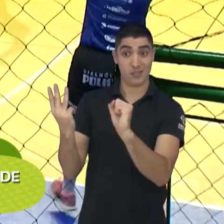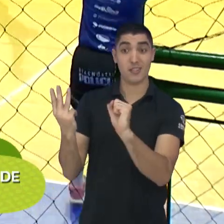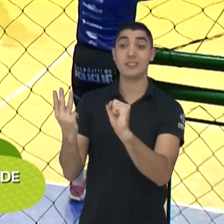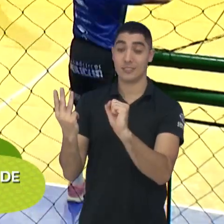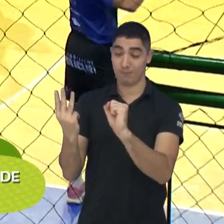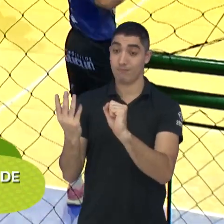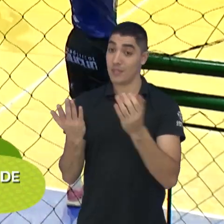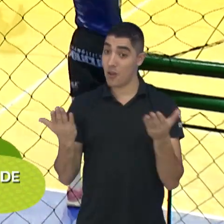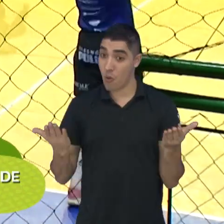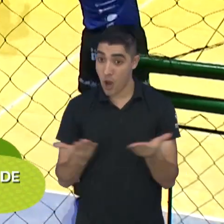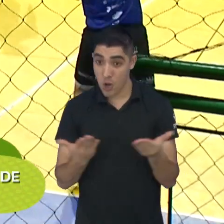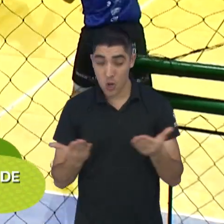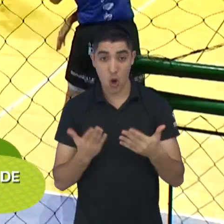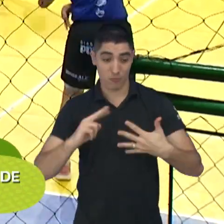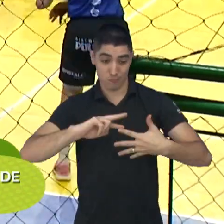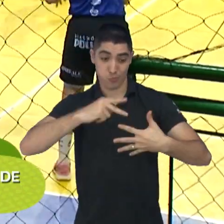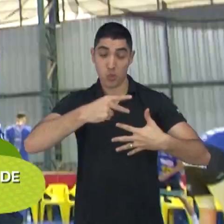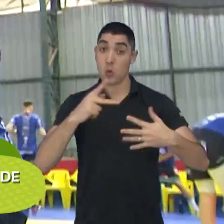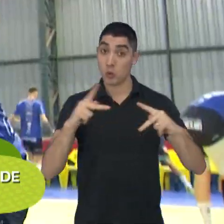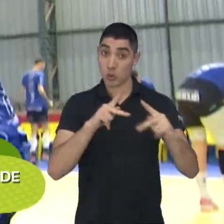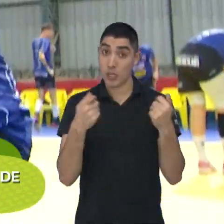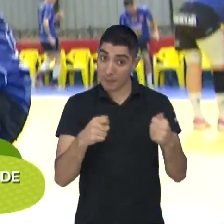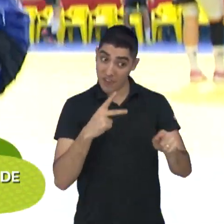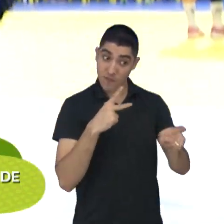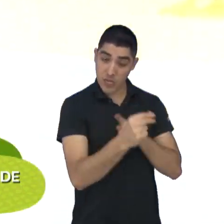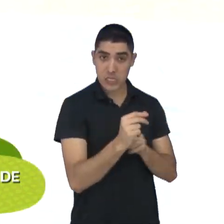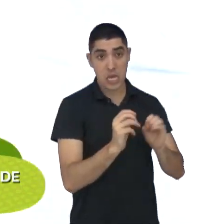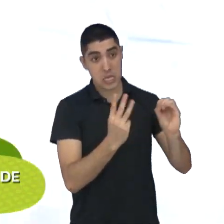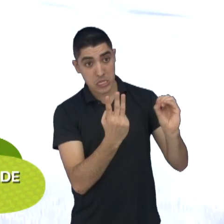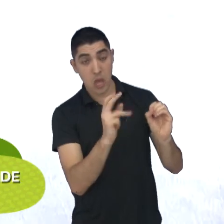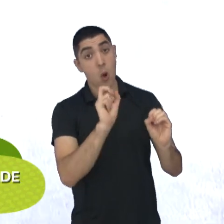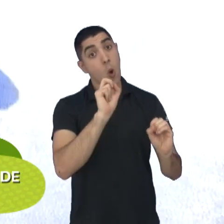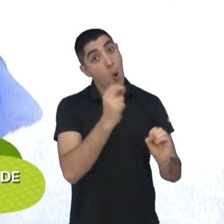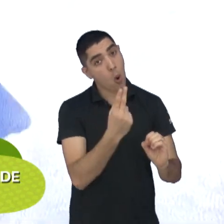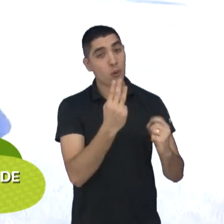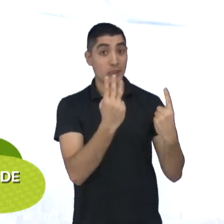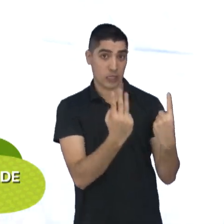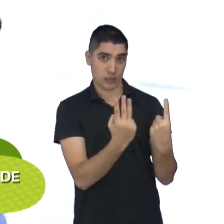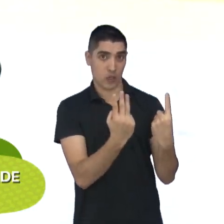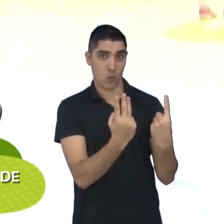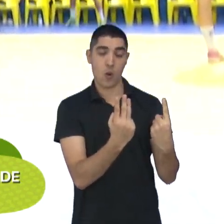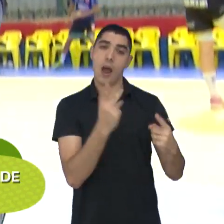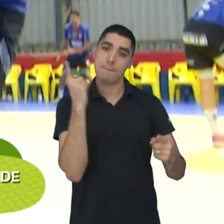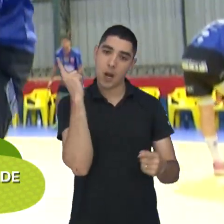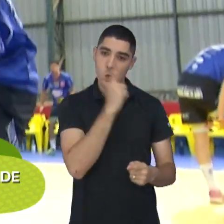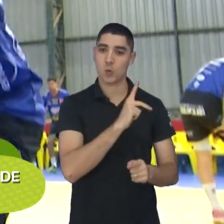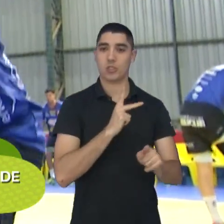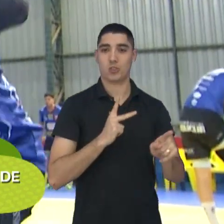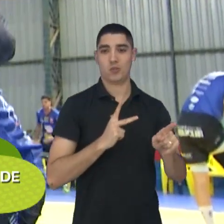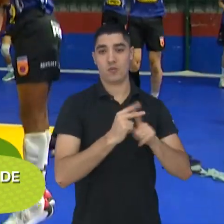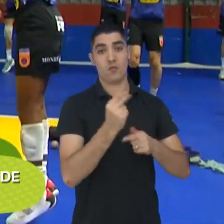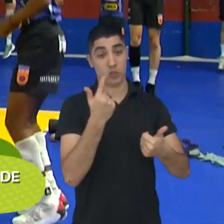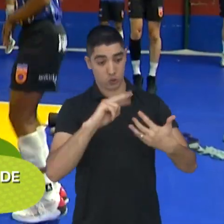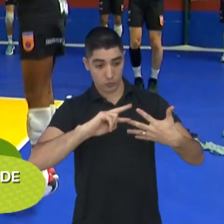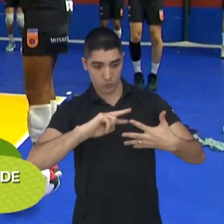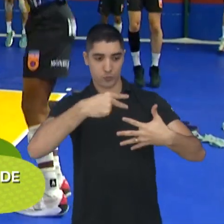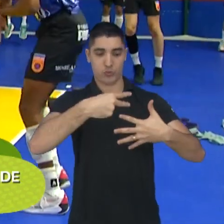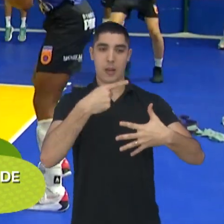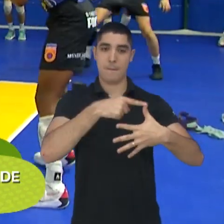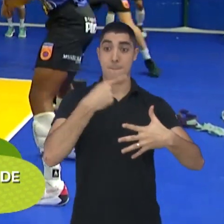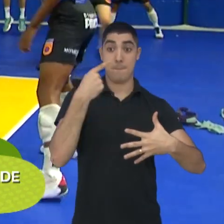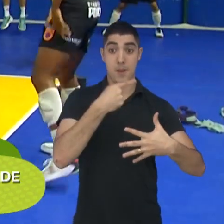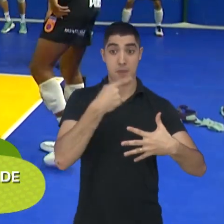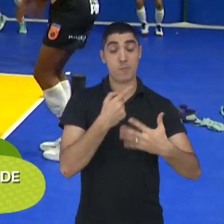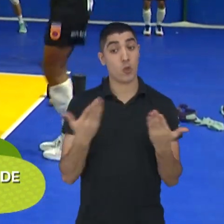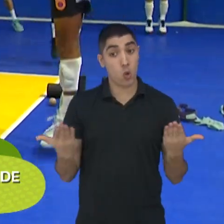seja, São José precisa de uma vitória hoje por 3-0 ou 3-1 para voltar a ser o líder da Superliga Masculina de Vôlei